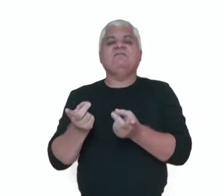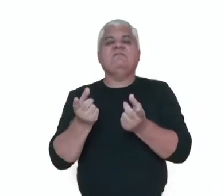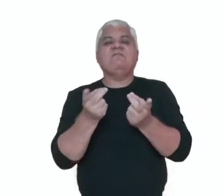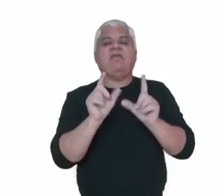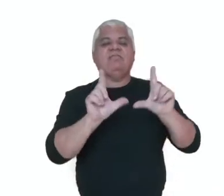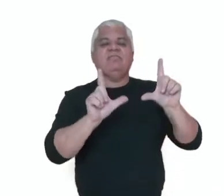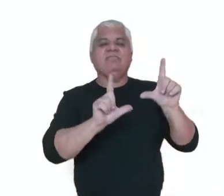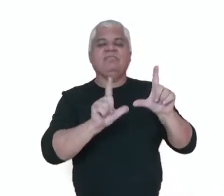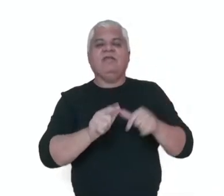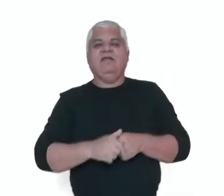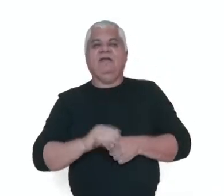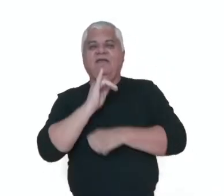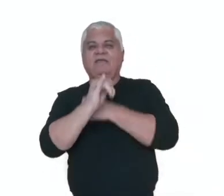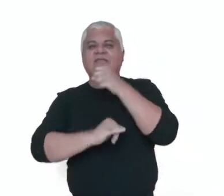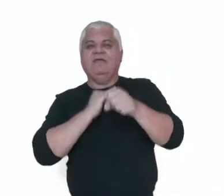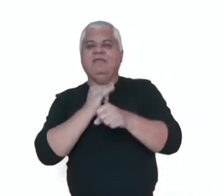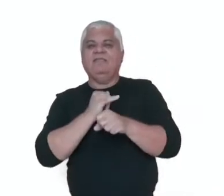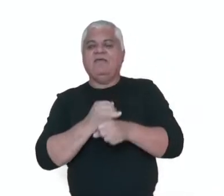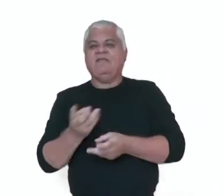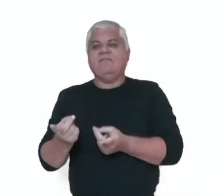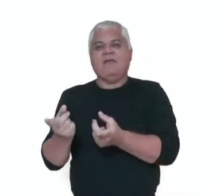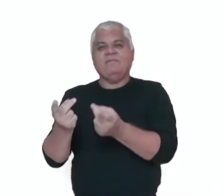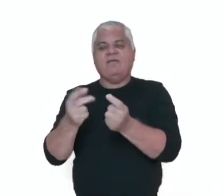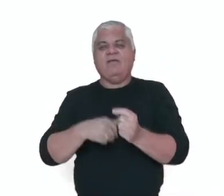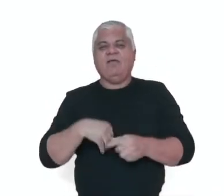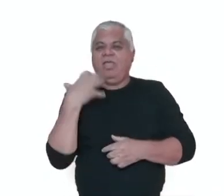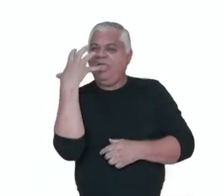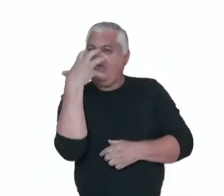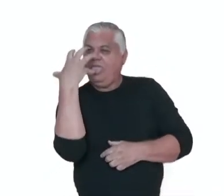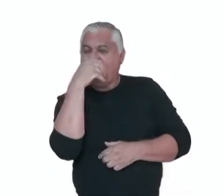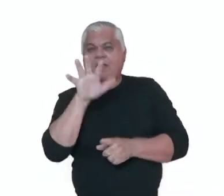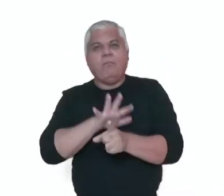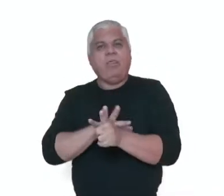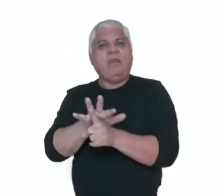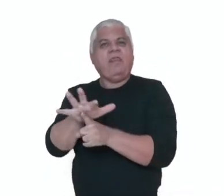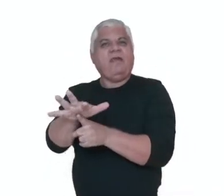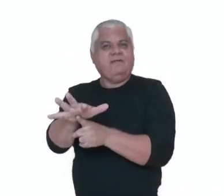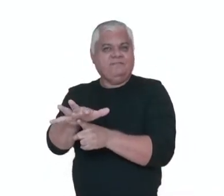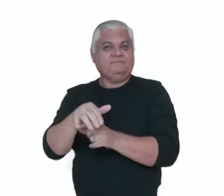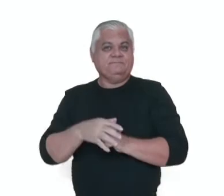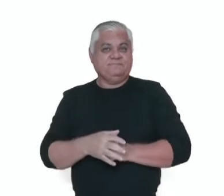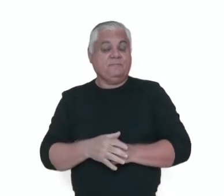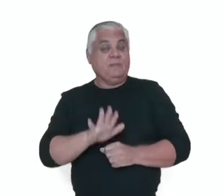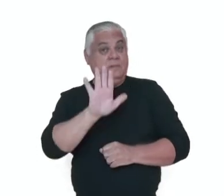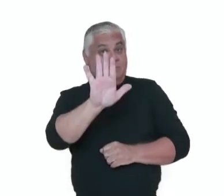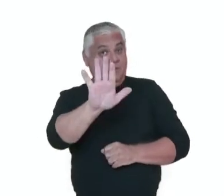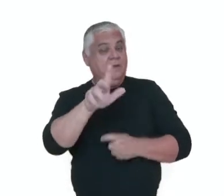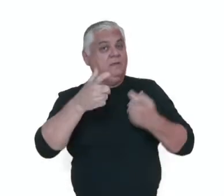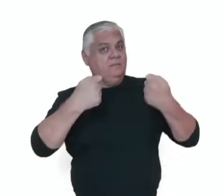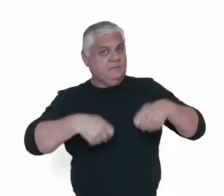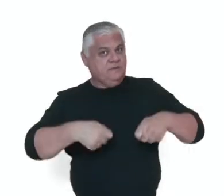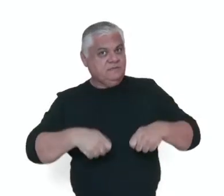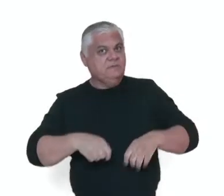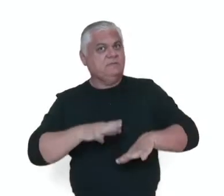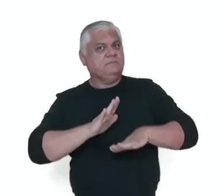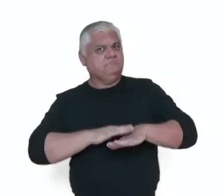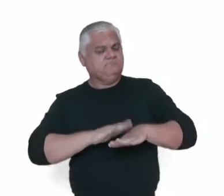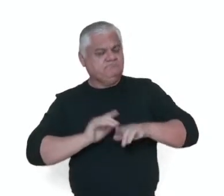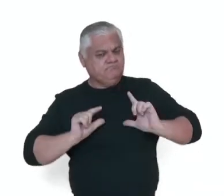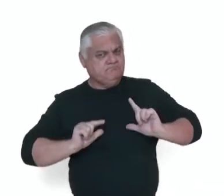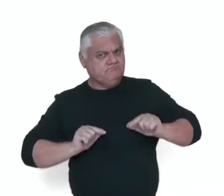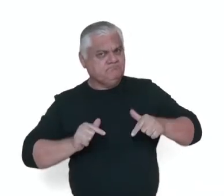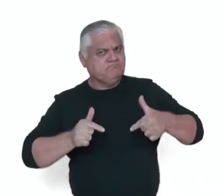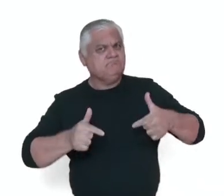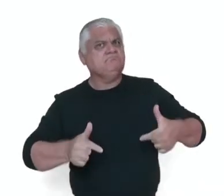acaba tentando atrair cada vez mais um público maior. O fato é que é necessário um grande empenho para acompanhar